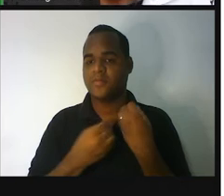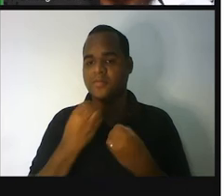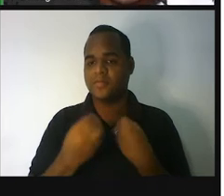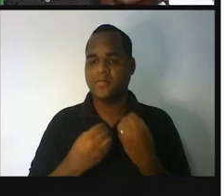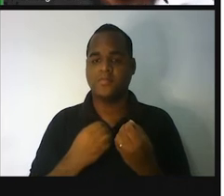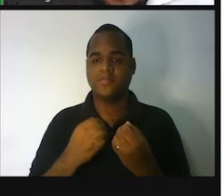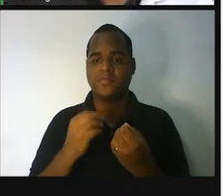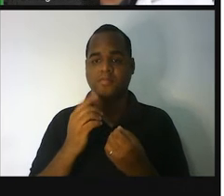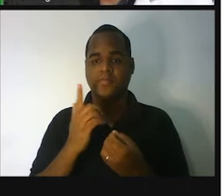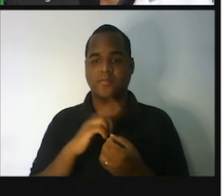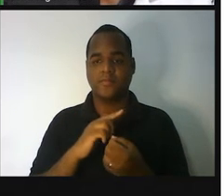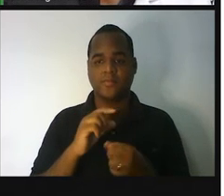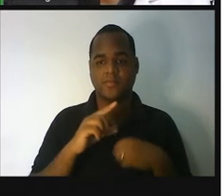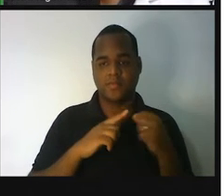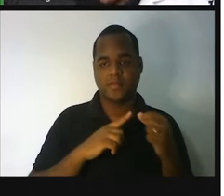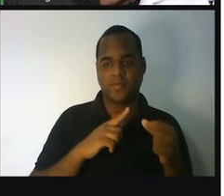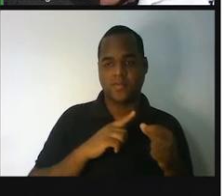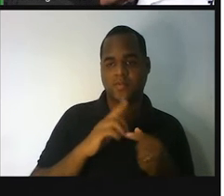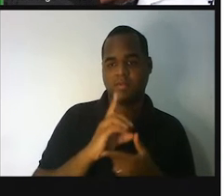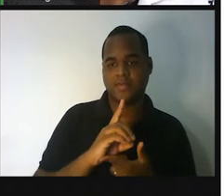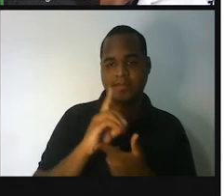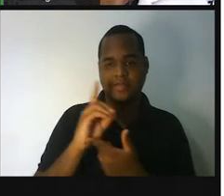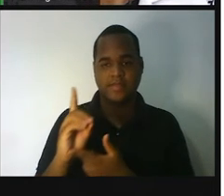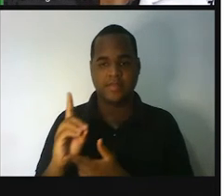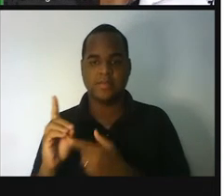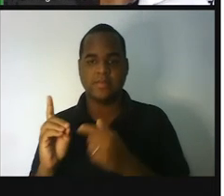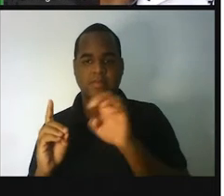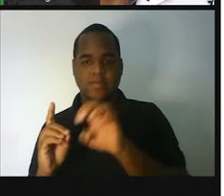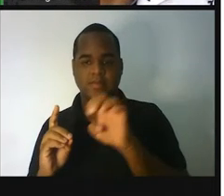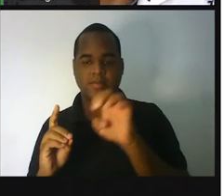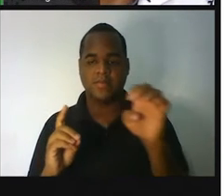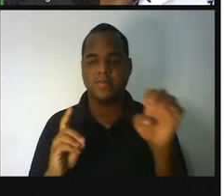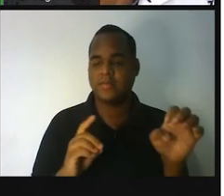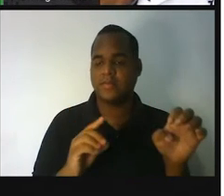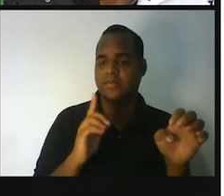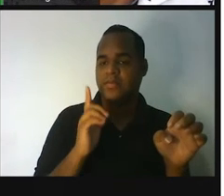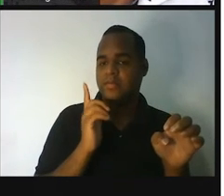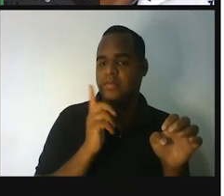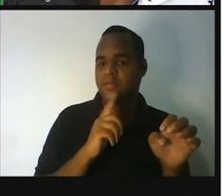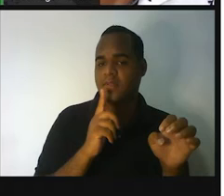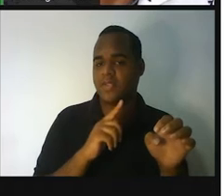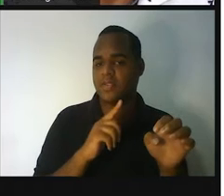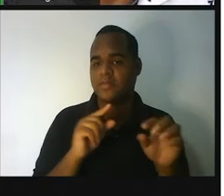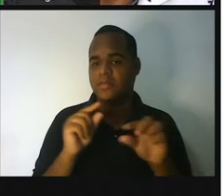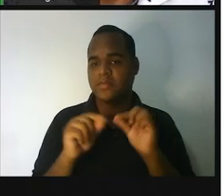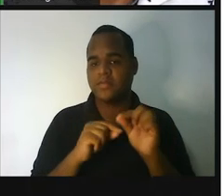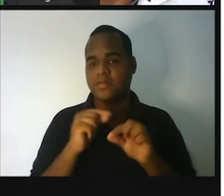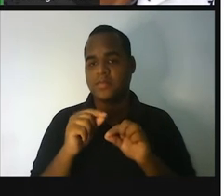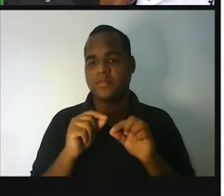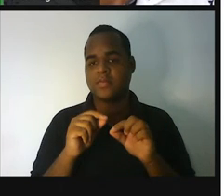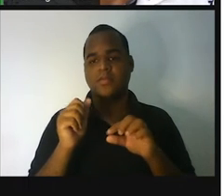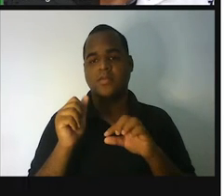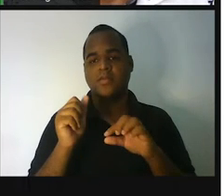gente vai para a direita pode gente vai faz a gente olha espinha e ver que saindo do método